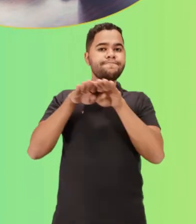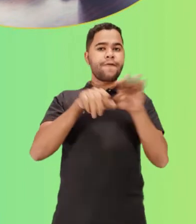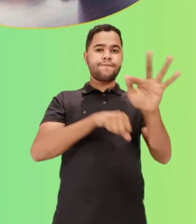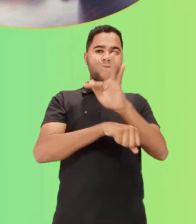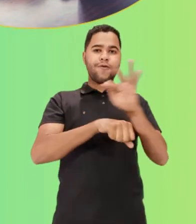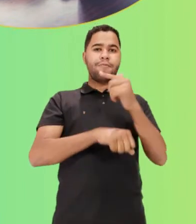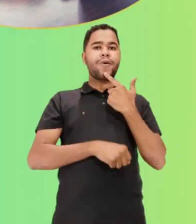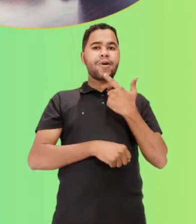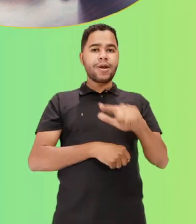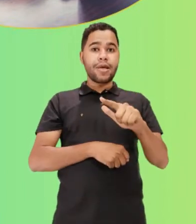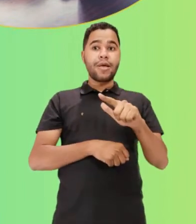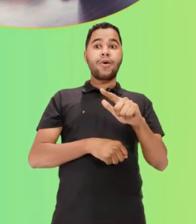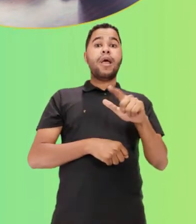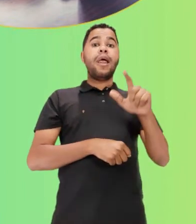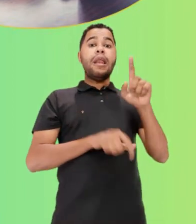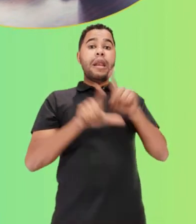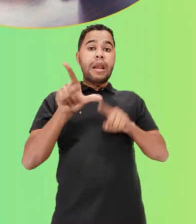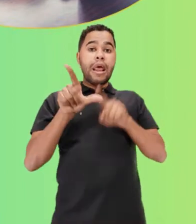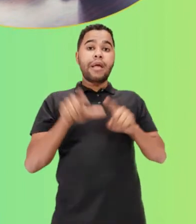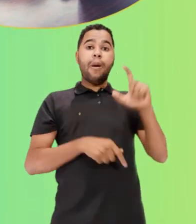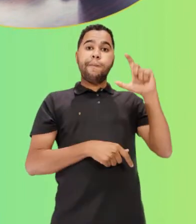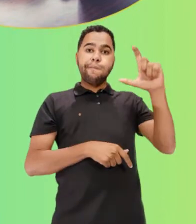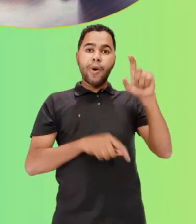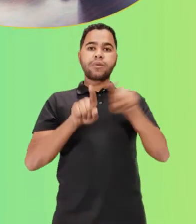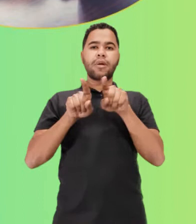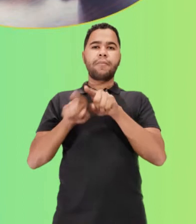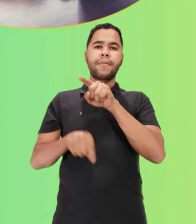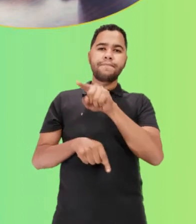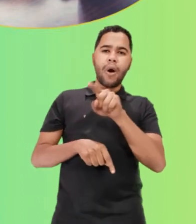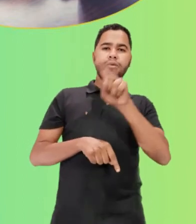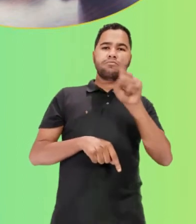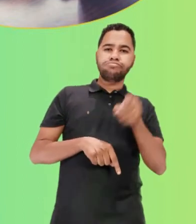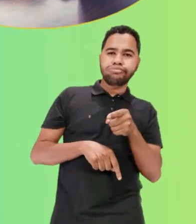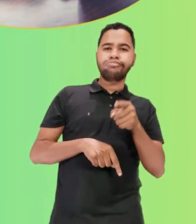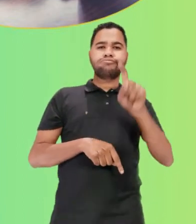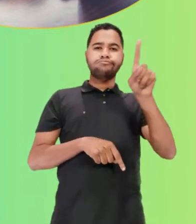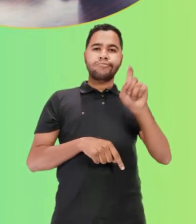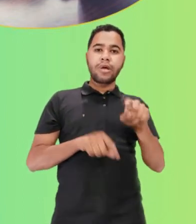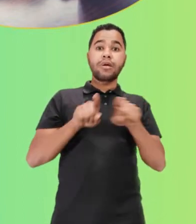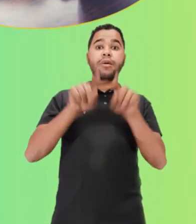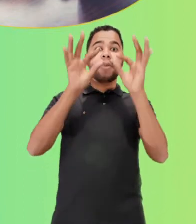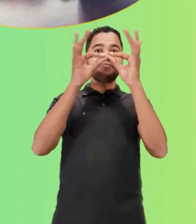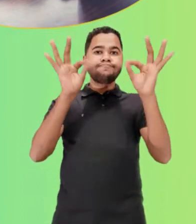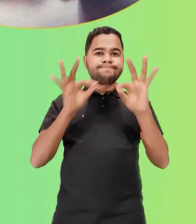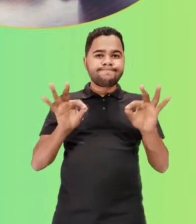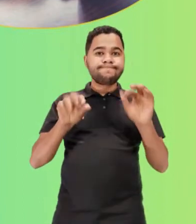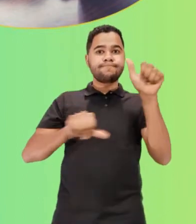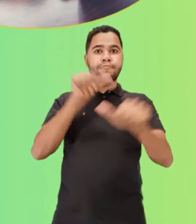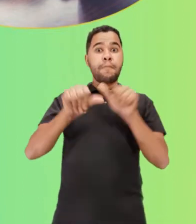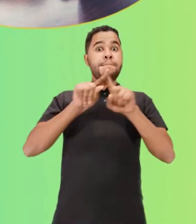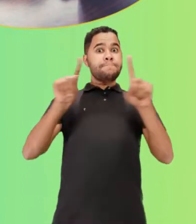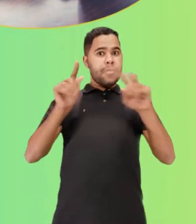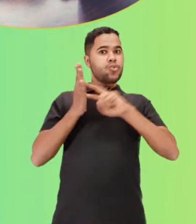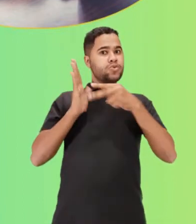língua. Introdução de letras maiúsculas e pontuação, reconstrução de algumas estruturas sintáticas, sem